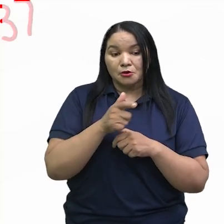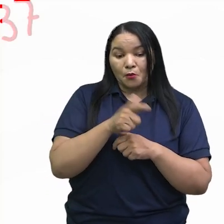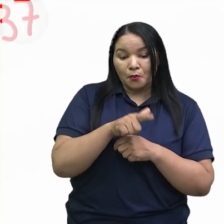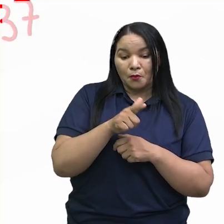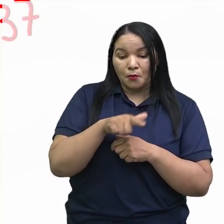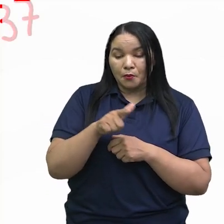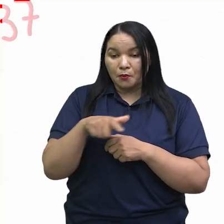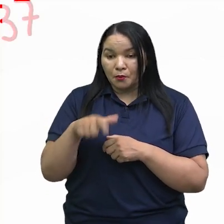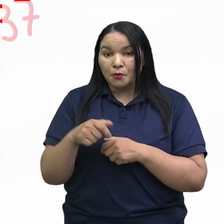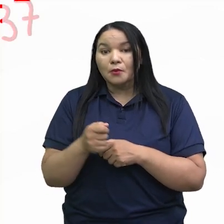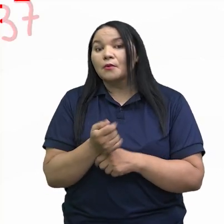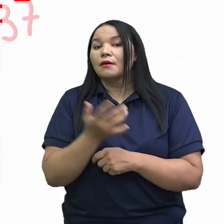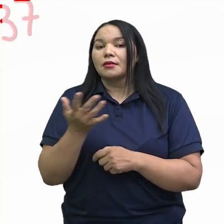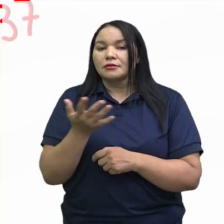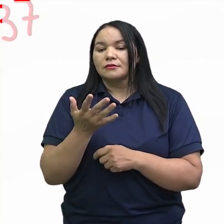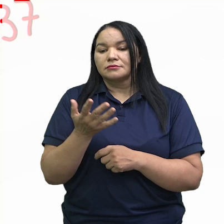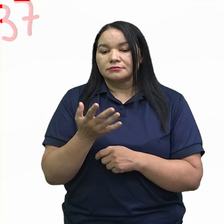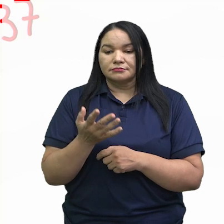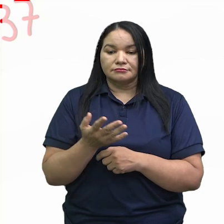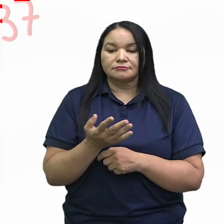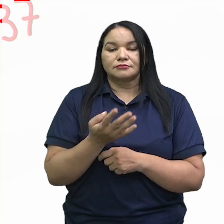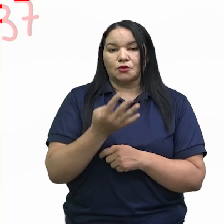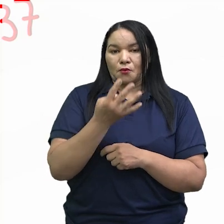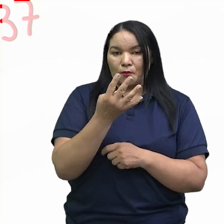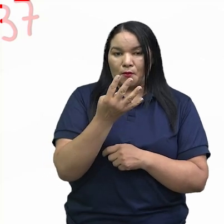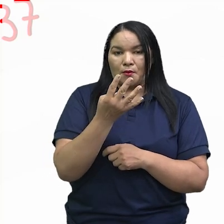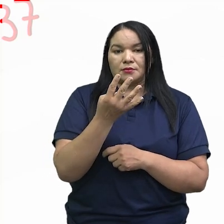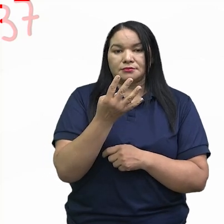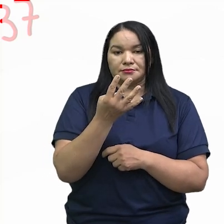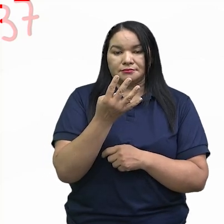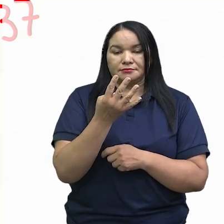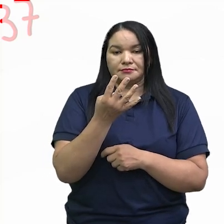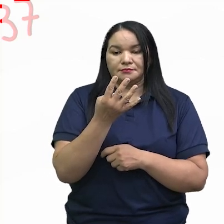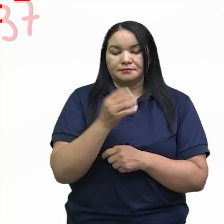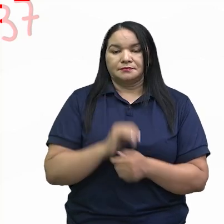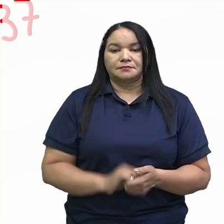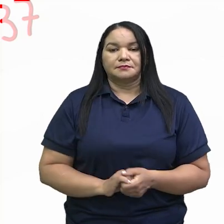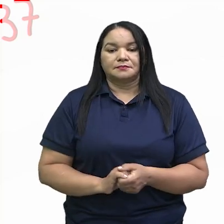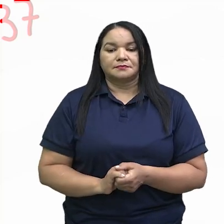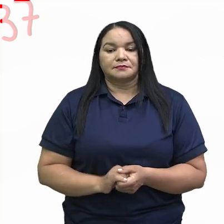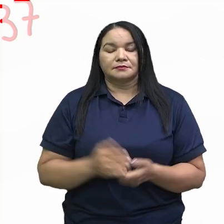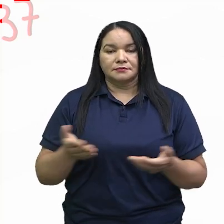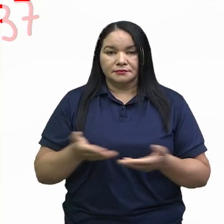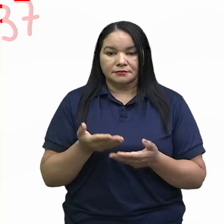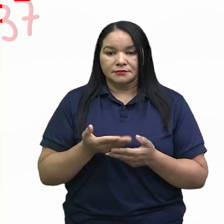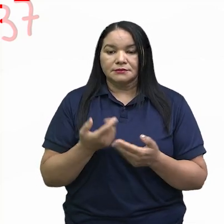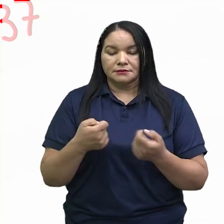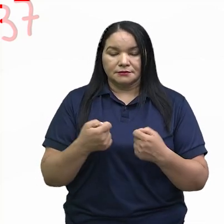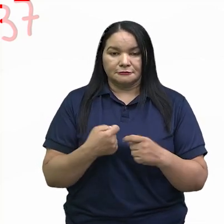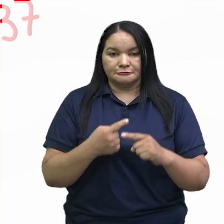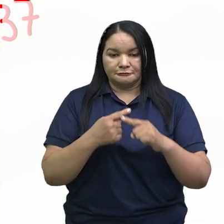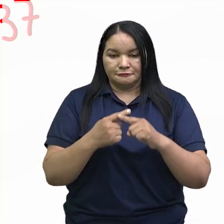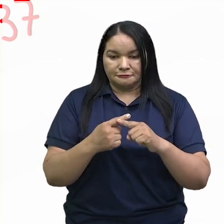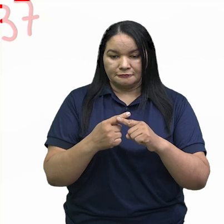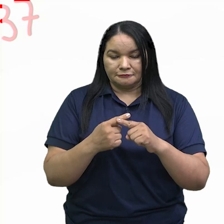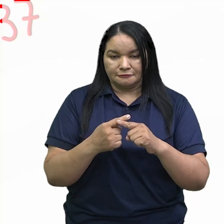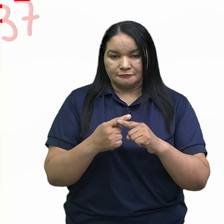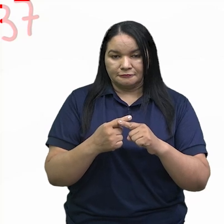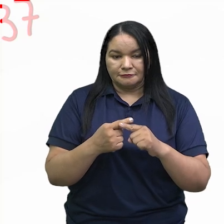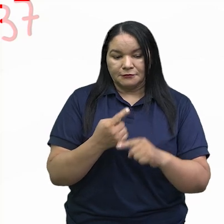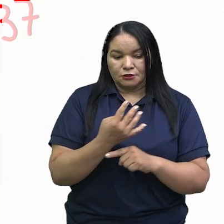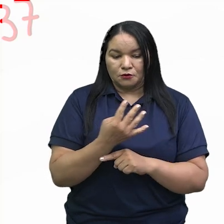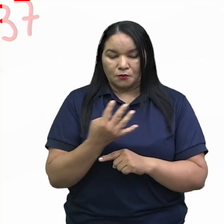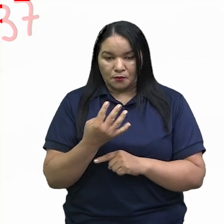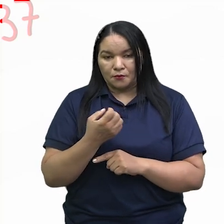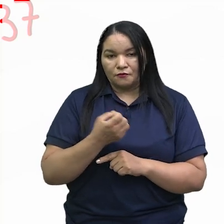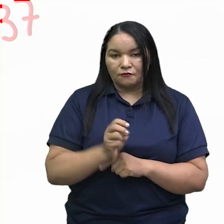repeti esse valor 1,37 4 vezes, e aí a gente vai realizar a multiplicação entre